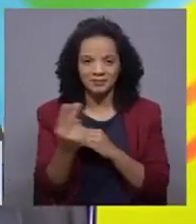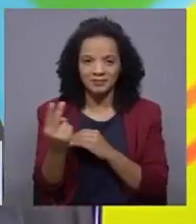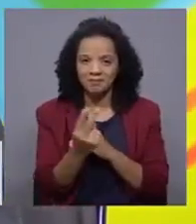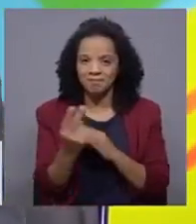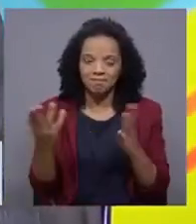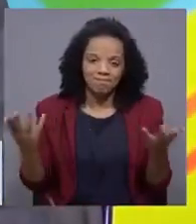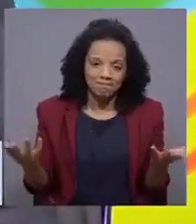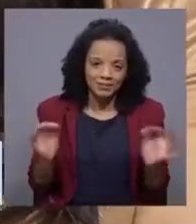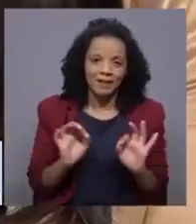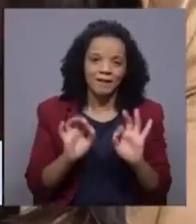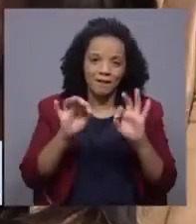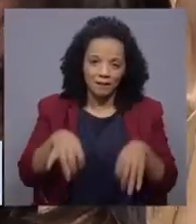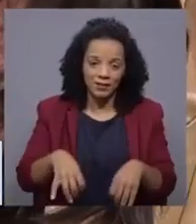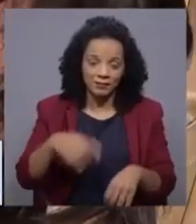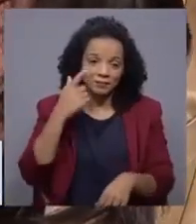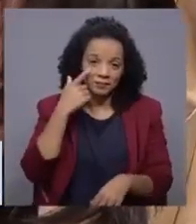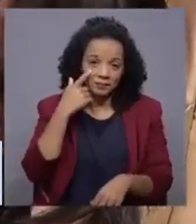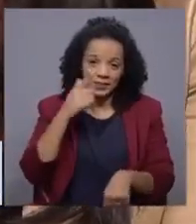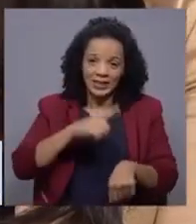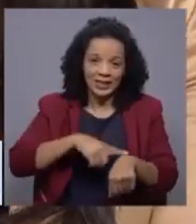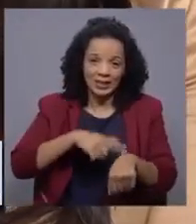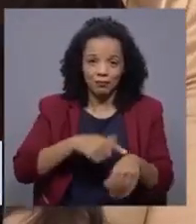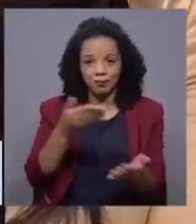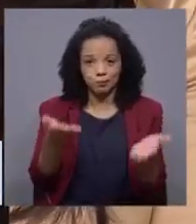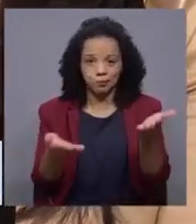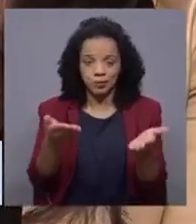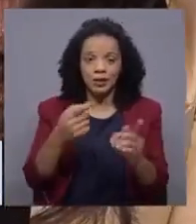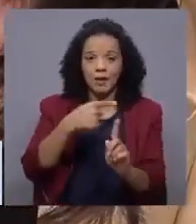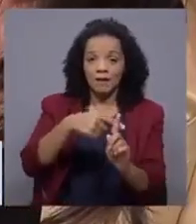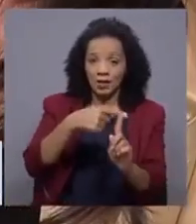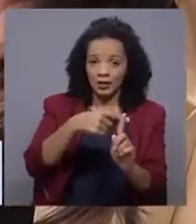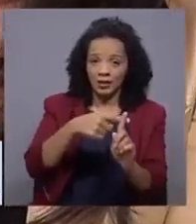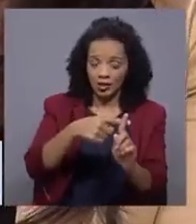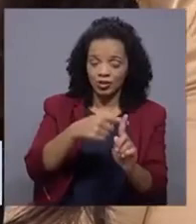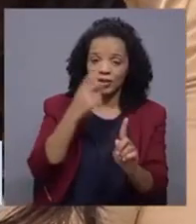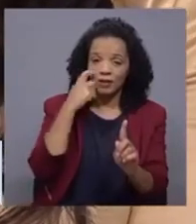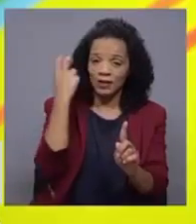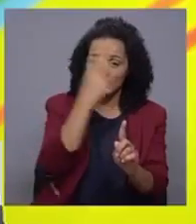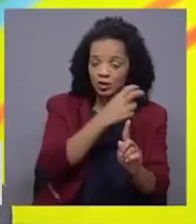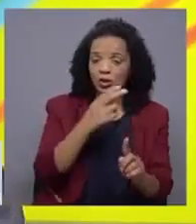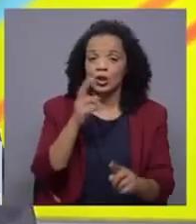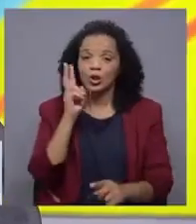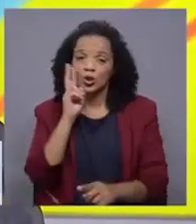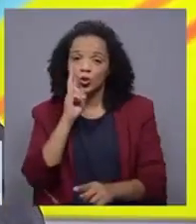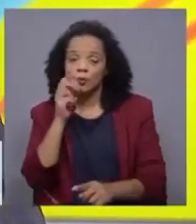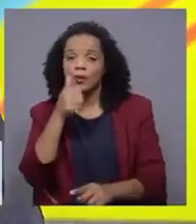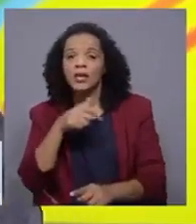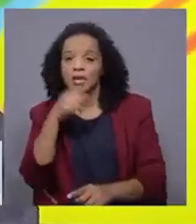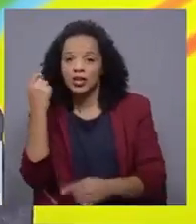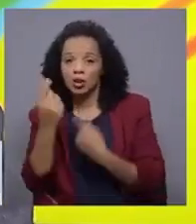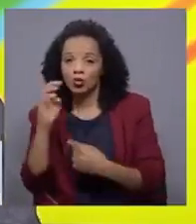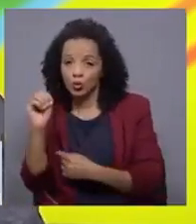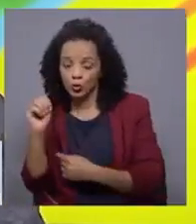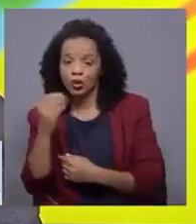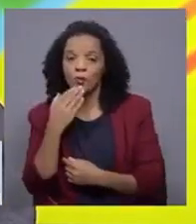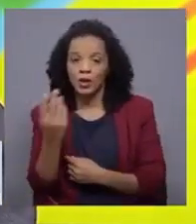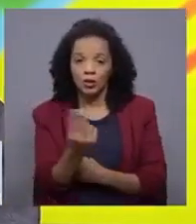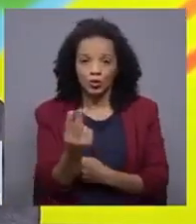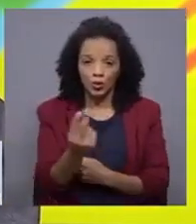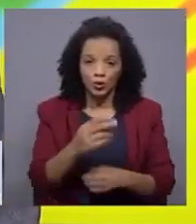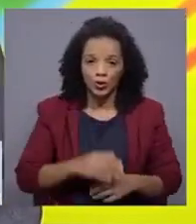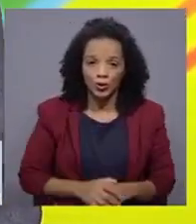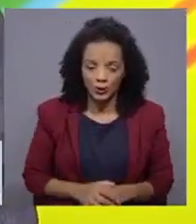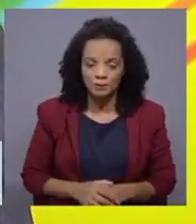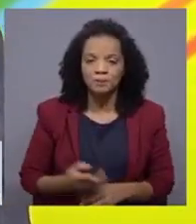Rodrigues dos Santos, chegámos ao fim, como vêem, os tempos estão equilibrados, com uma vantagem para o Francisco. Peço desculpa aí, Inês, são mais alguns segundos. Obrigado a ambos,